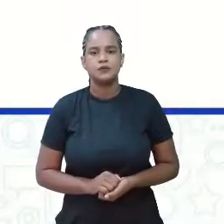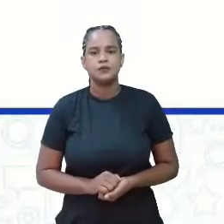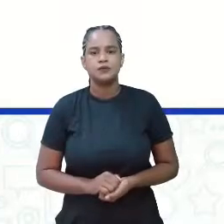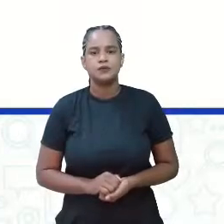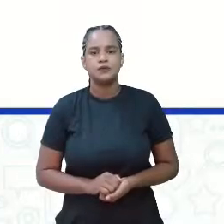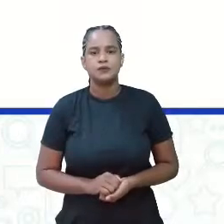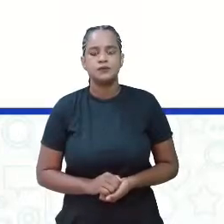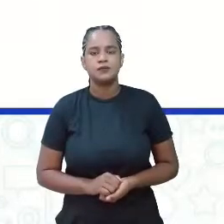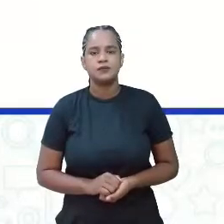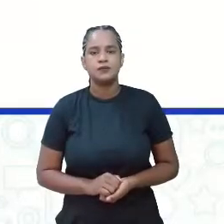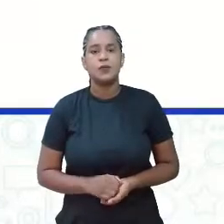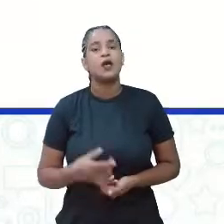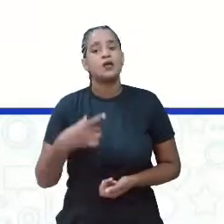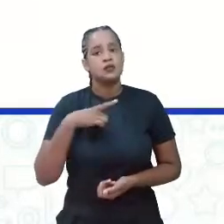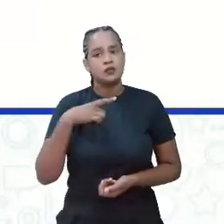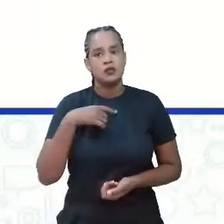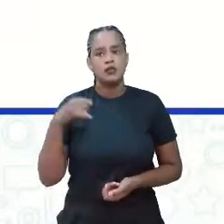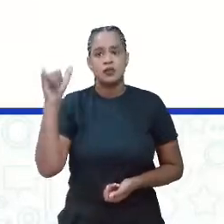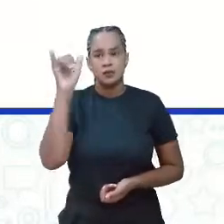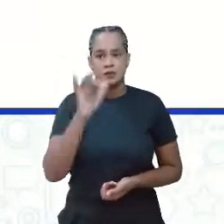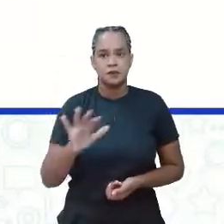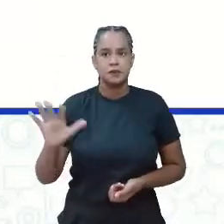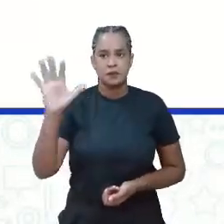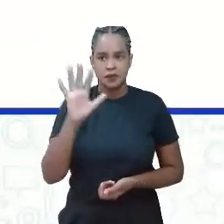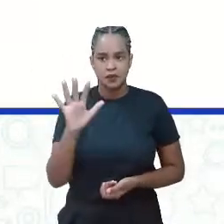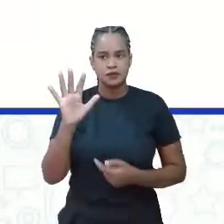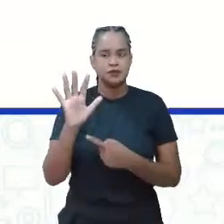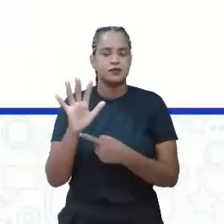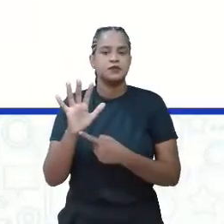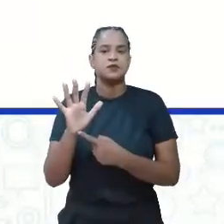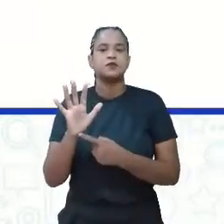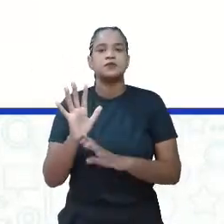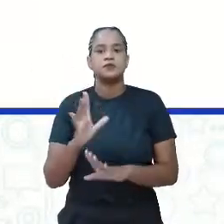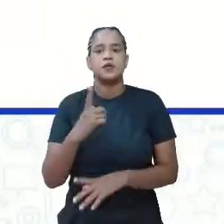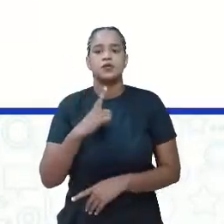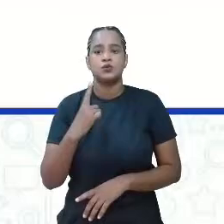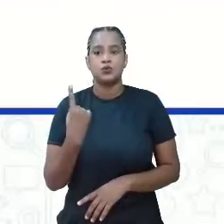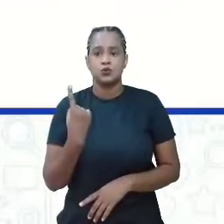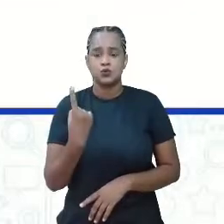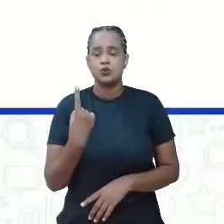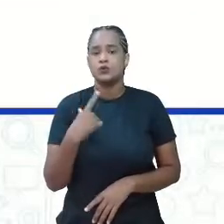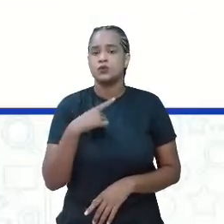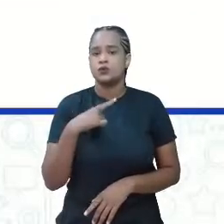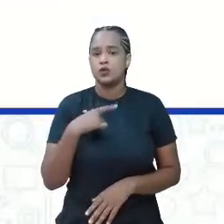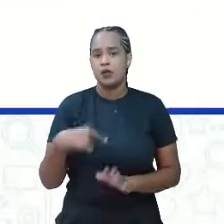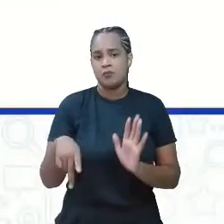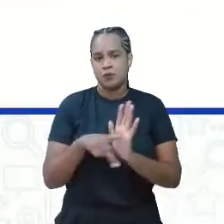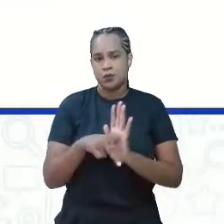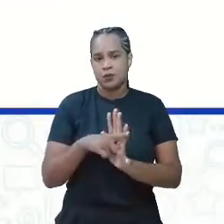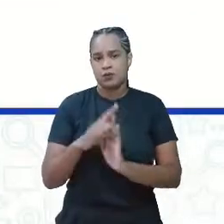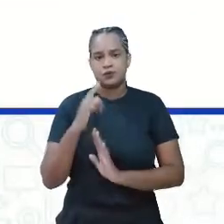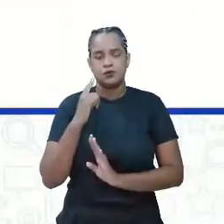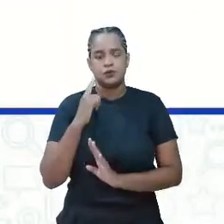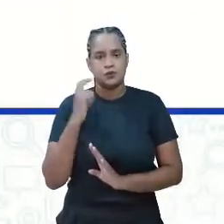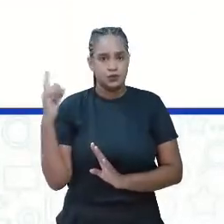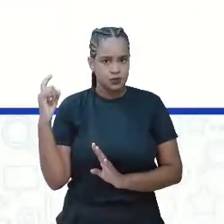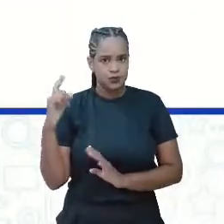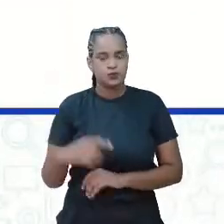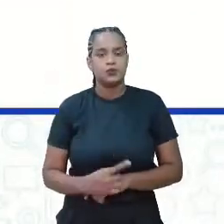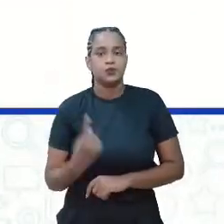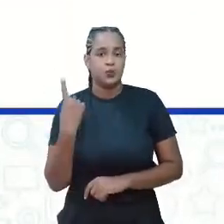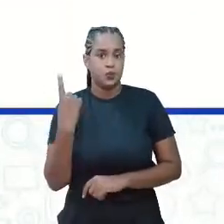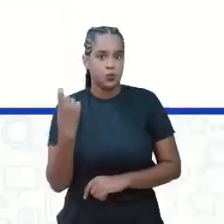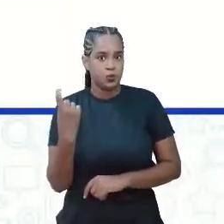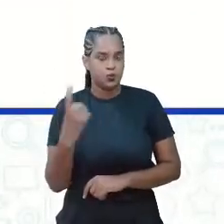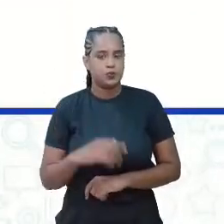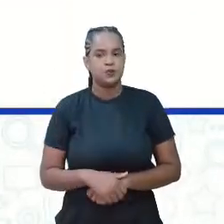Eu estou trazendo algumas imagens, né? E apenas uma delas é que tem som, que está fazendo